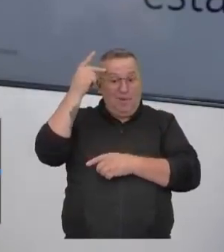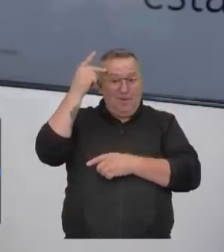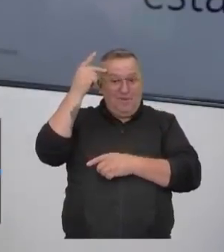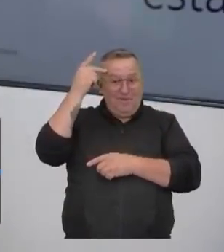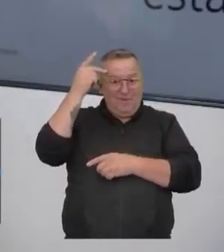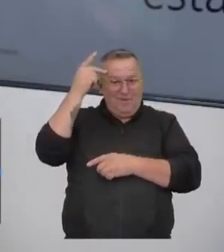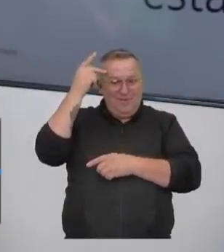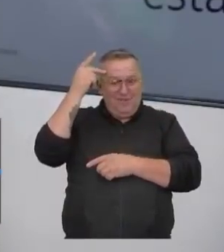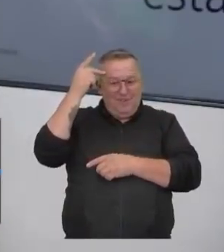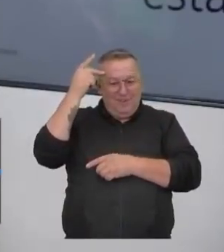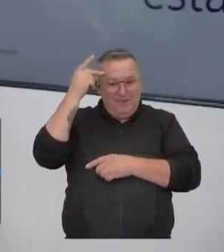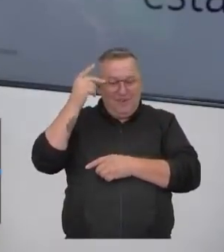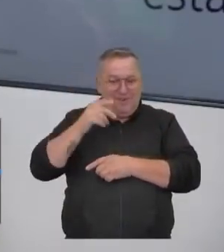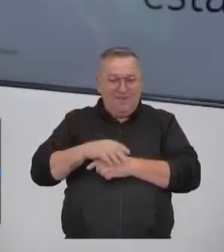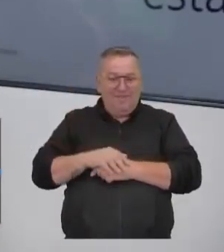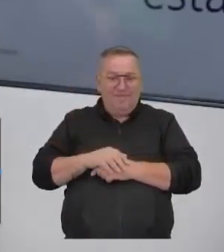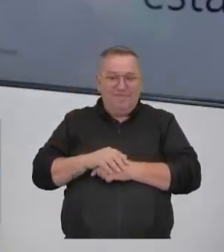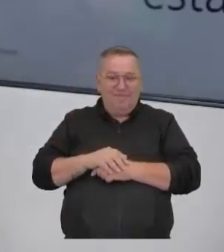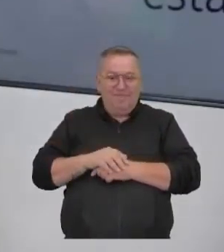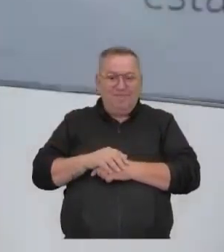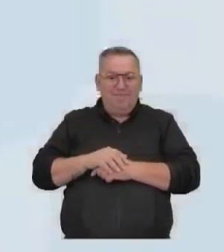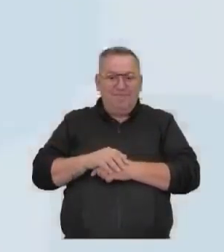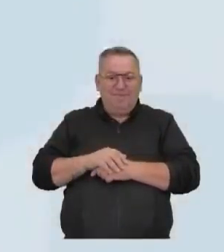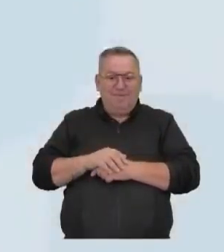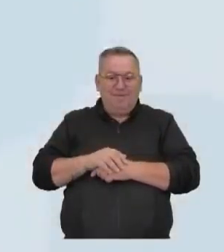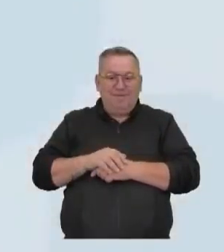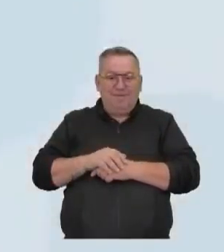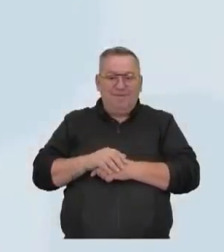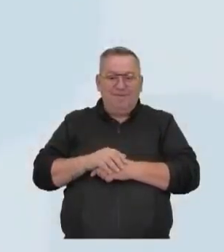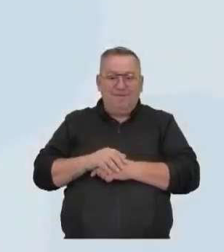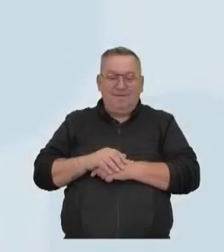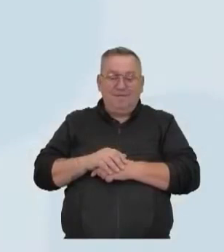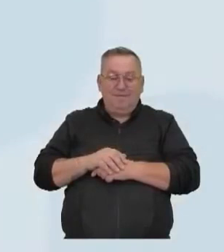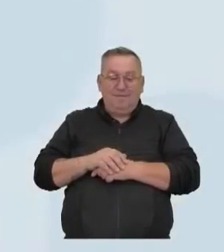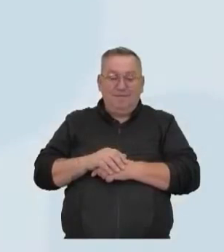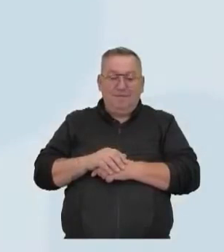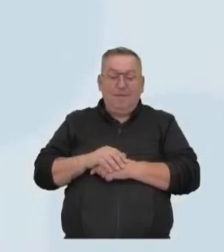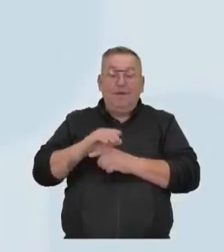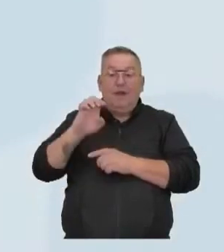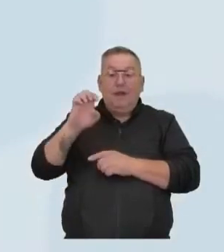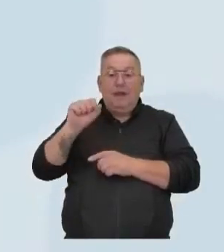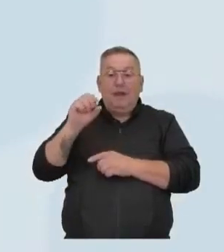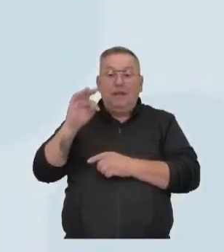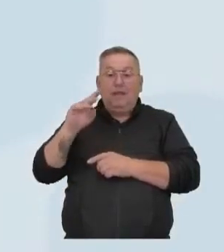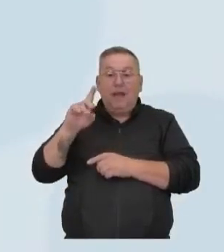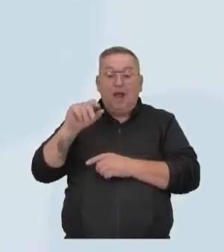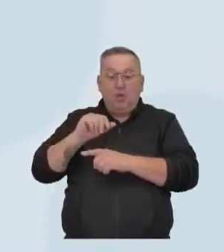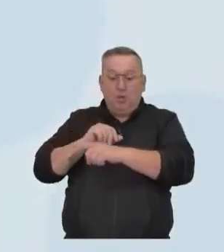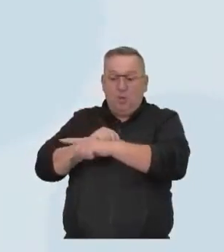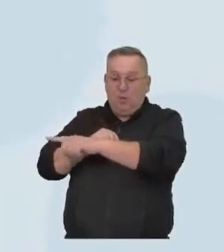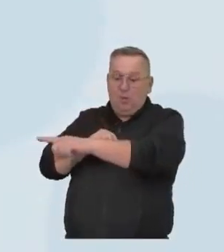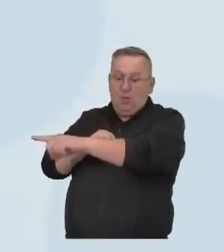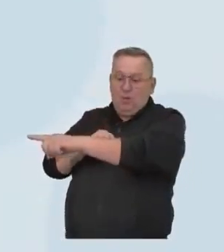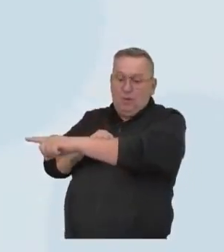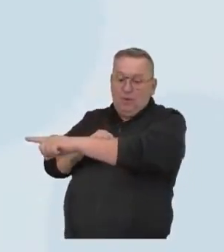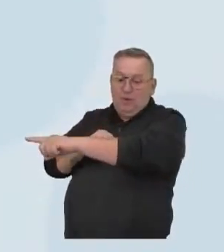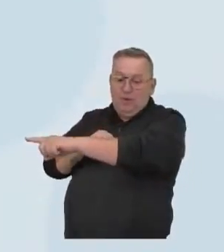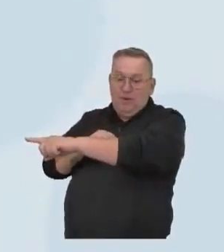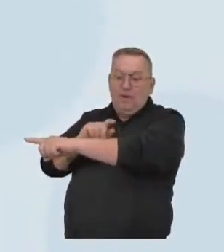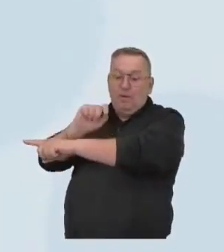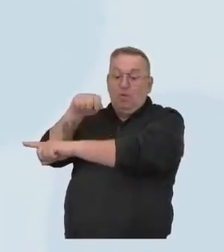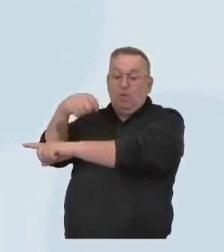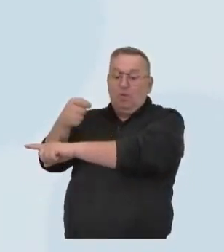esse E. Eu até vou pedir para voltar na tela. Olha só, é esse estado com E minúsculo. Isso. Então, são